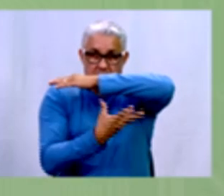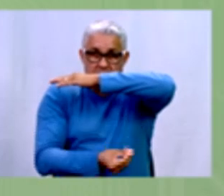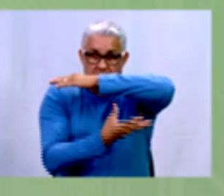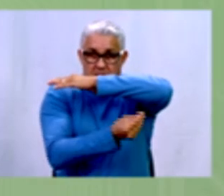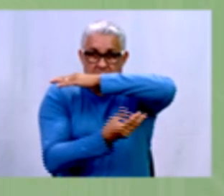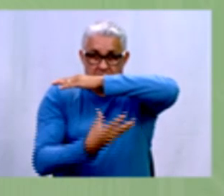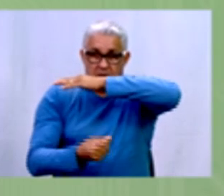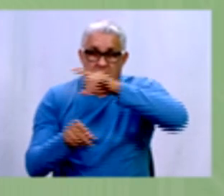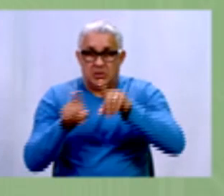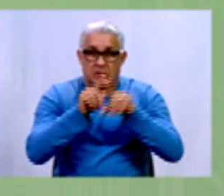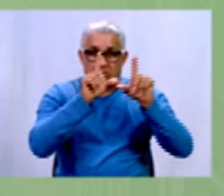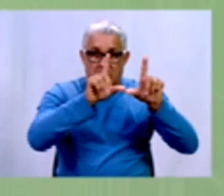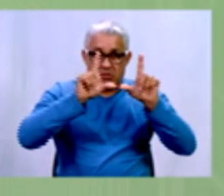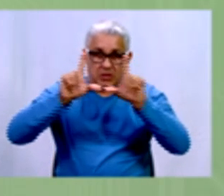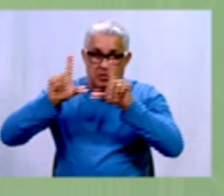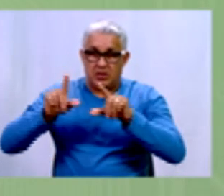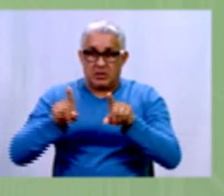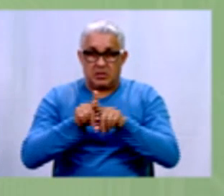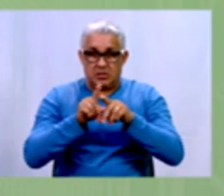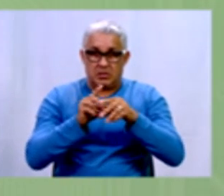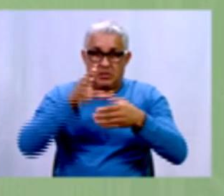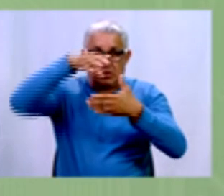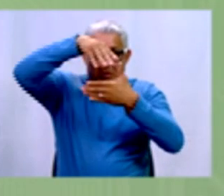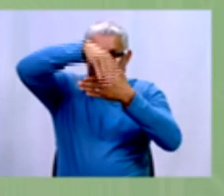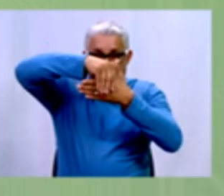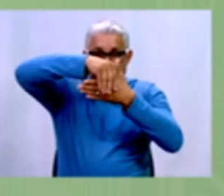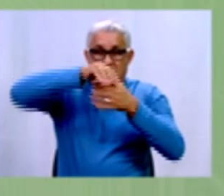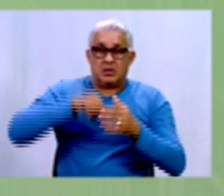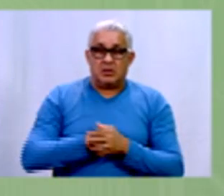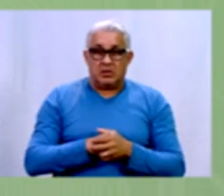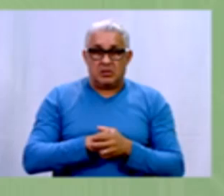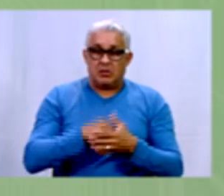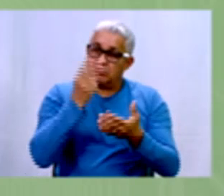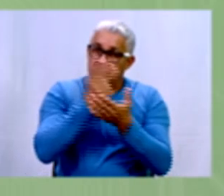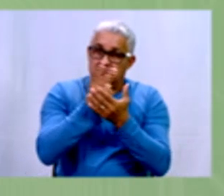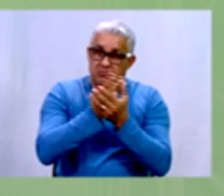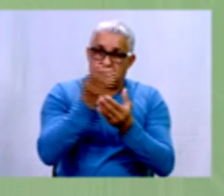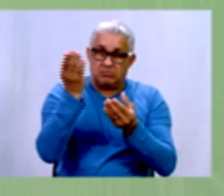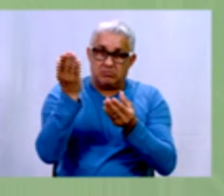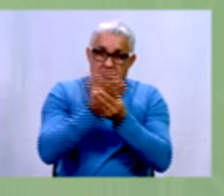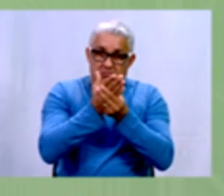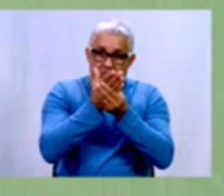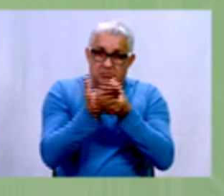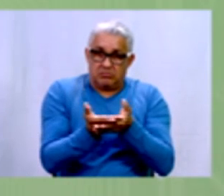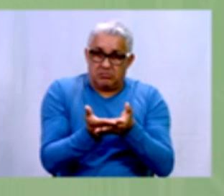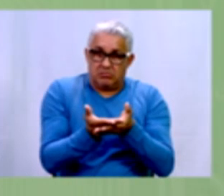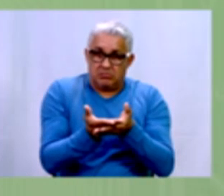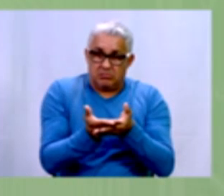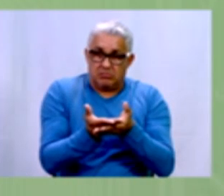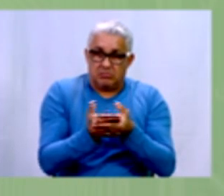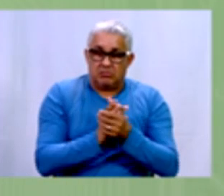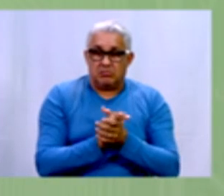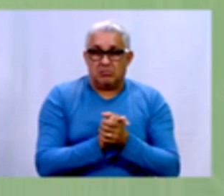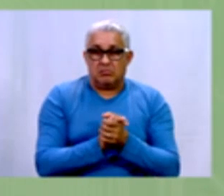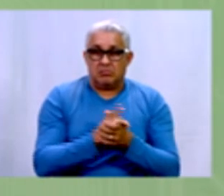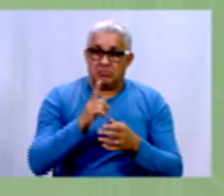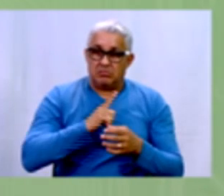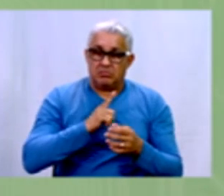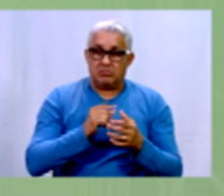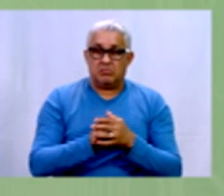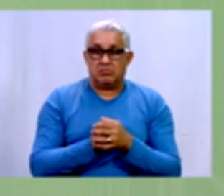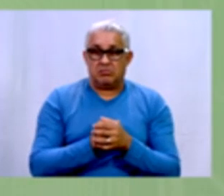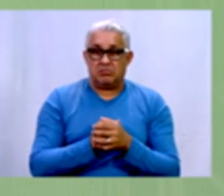as telas, tá? E anexem no mesmo arquivo aonde estará lá